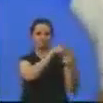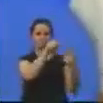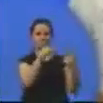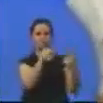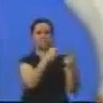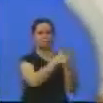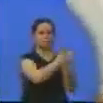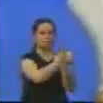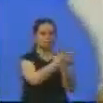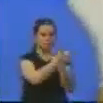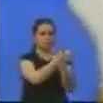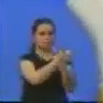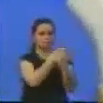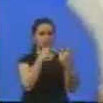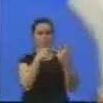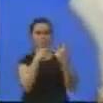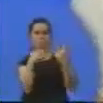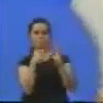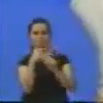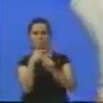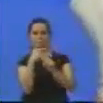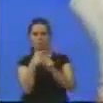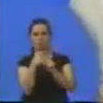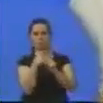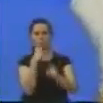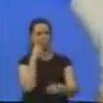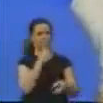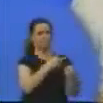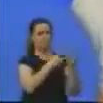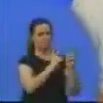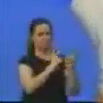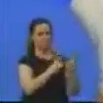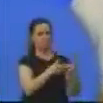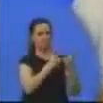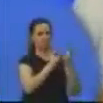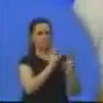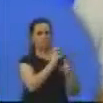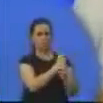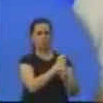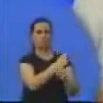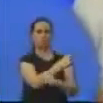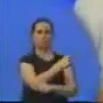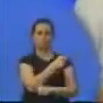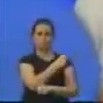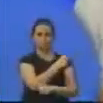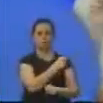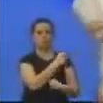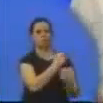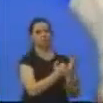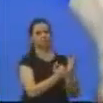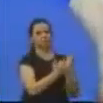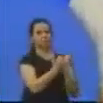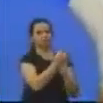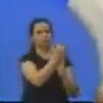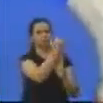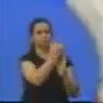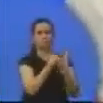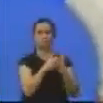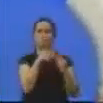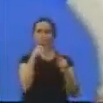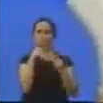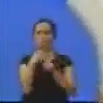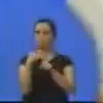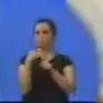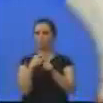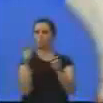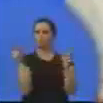positivo para um lado, negativo para o outro, dependendo da minha derivada. E aí eu percebo que é negativo para maiores, positivo para menores